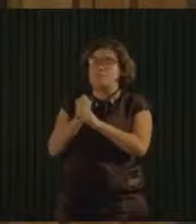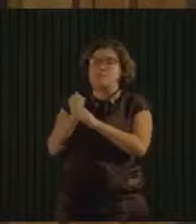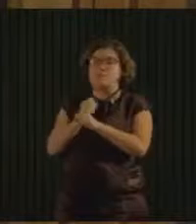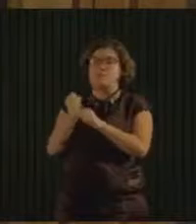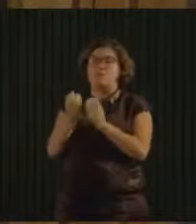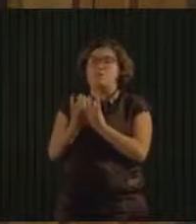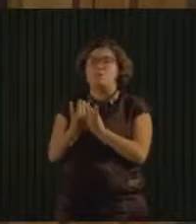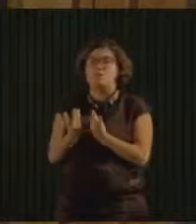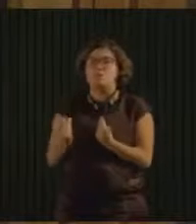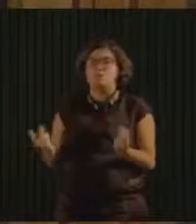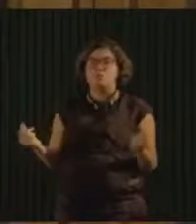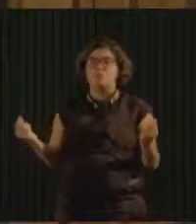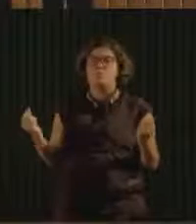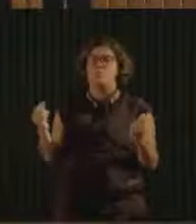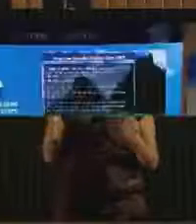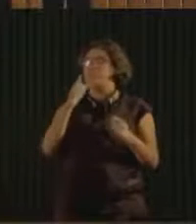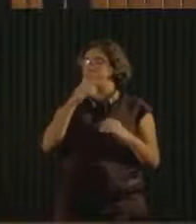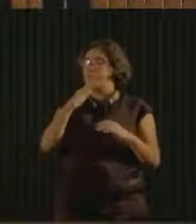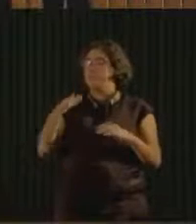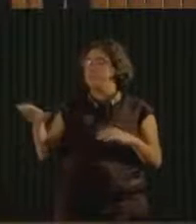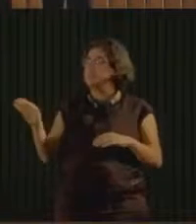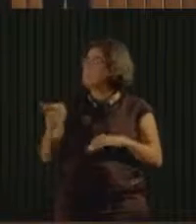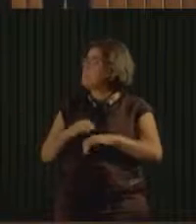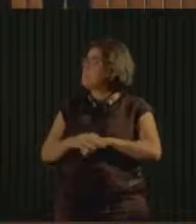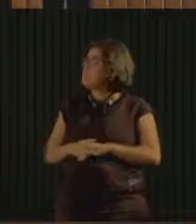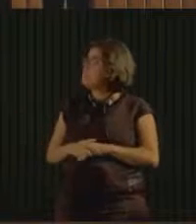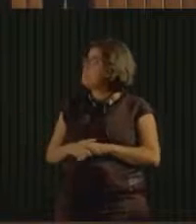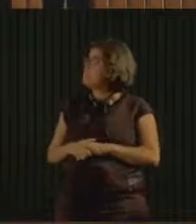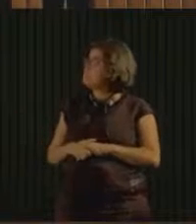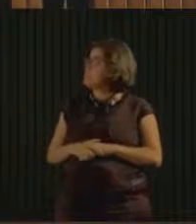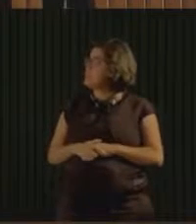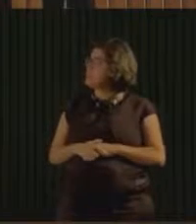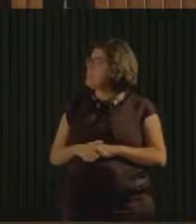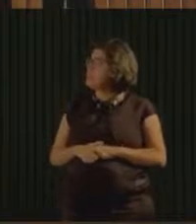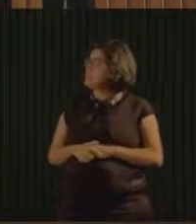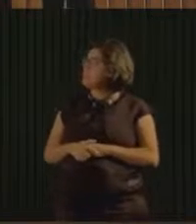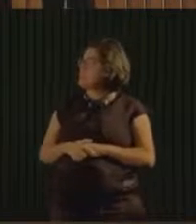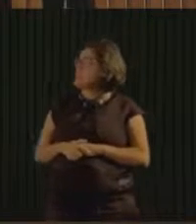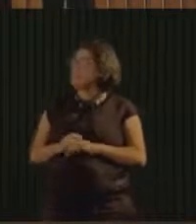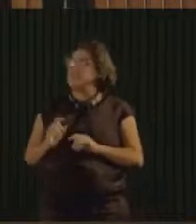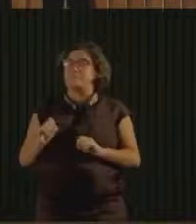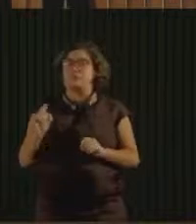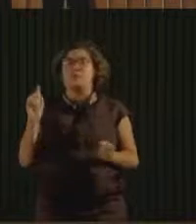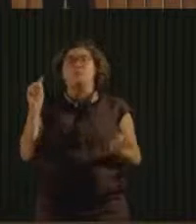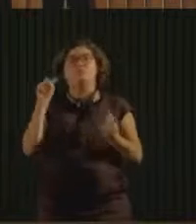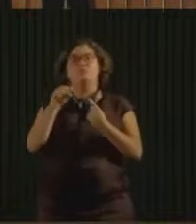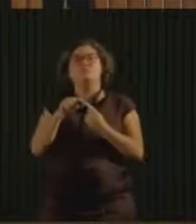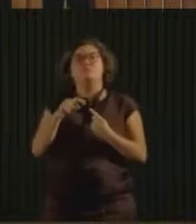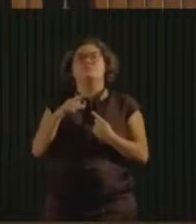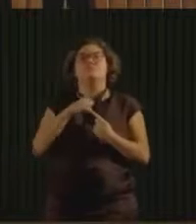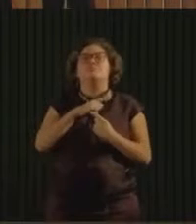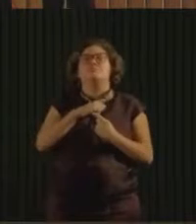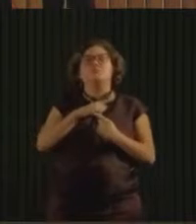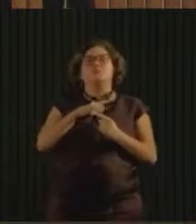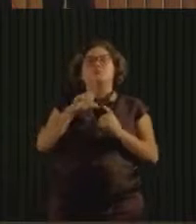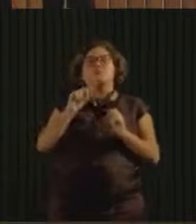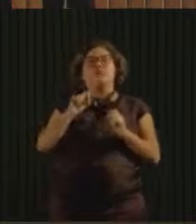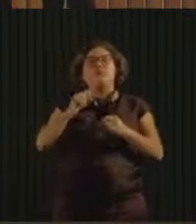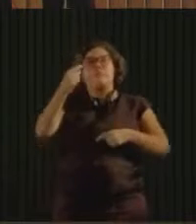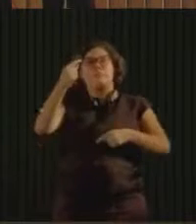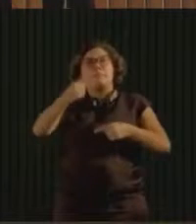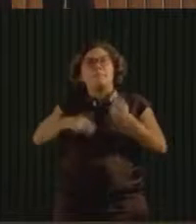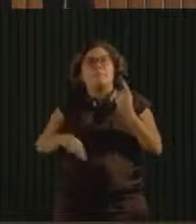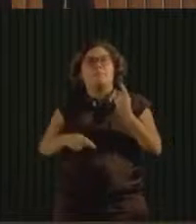se desintegrar no mar. Então, nós temos o objetivo geral de banir a produção